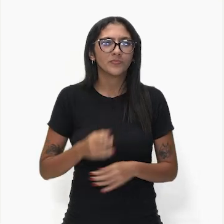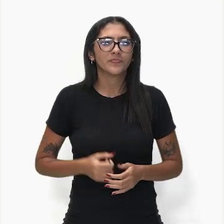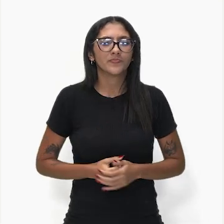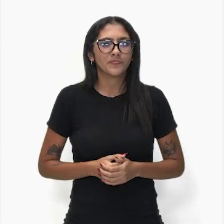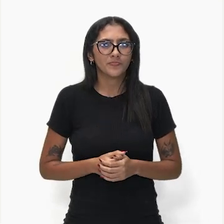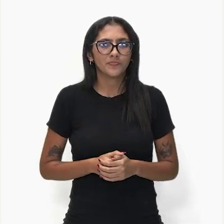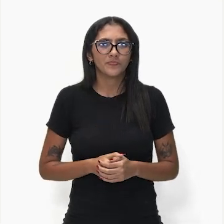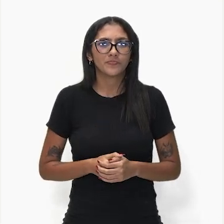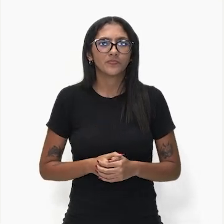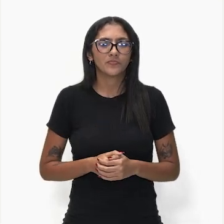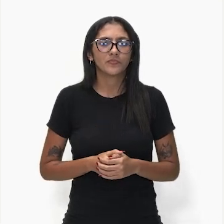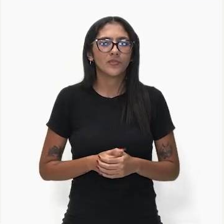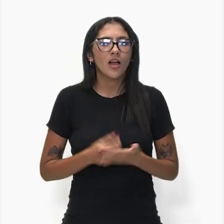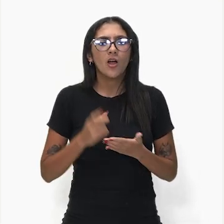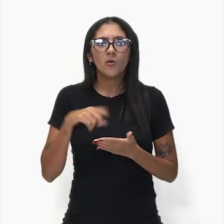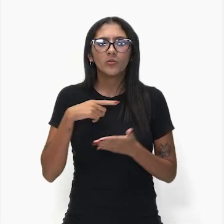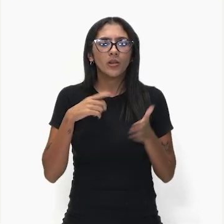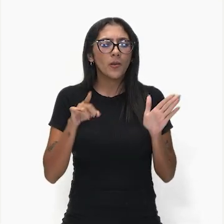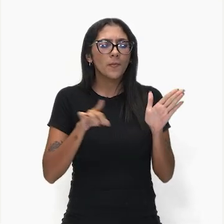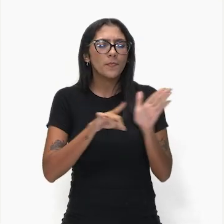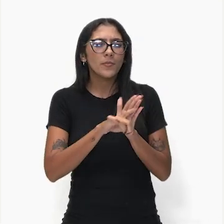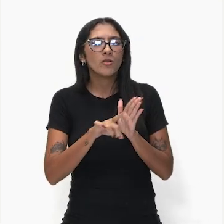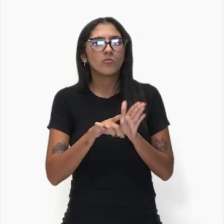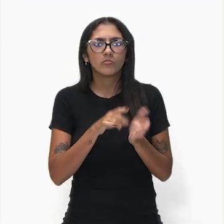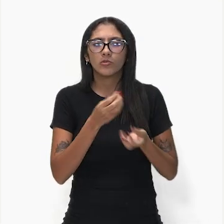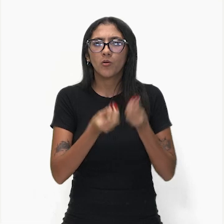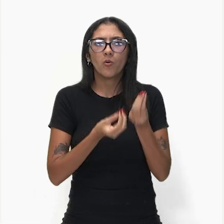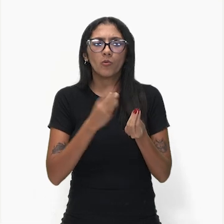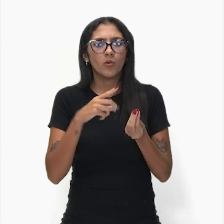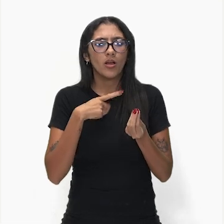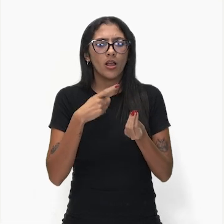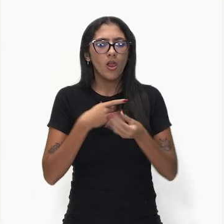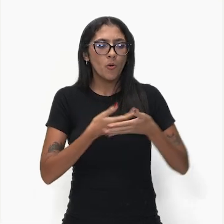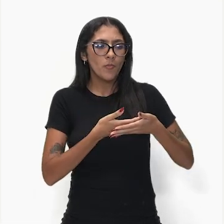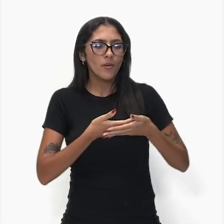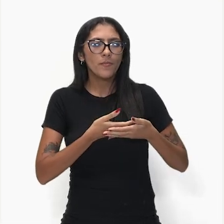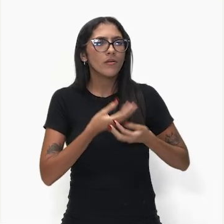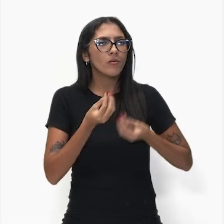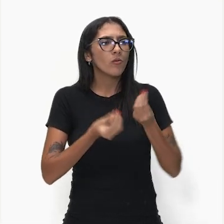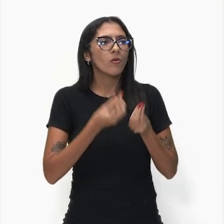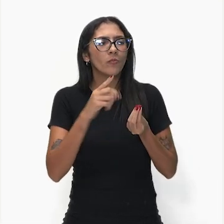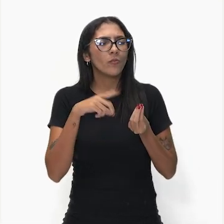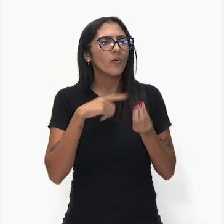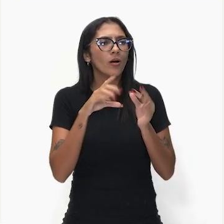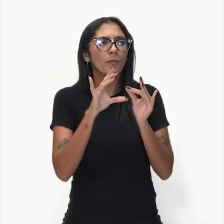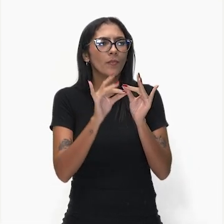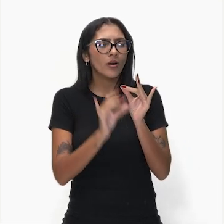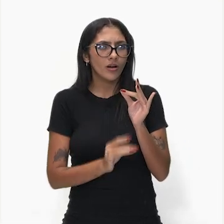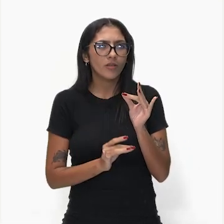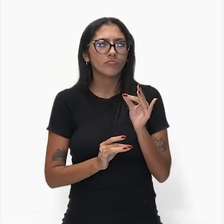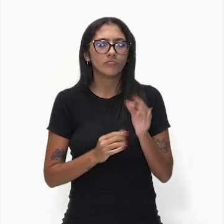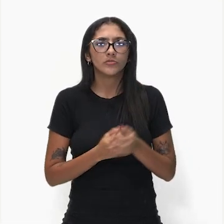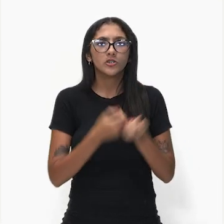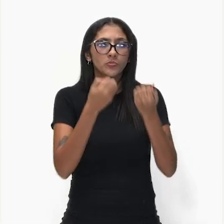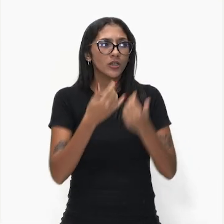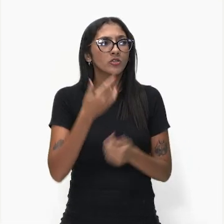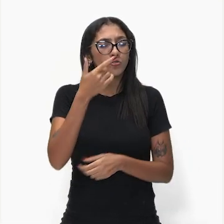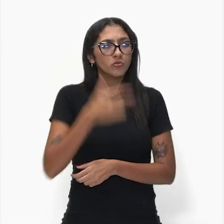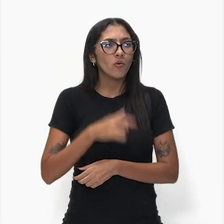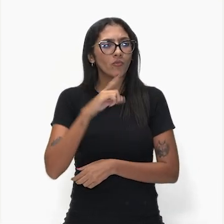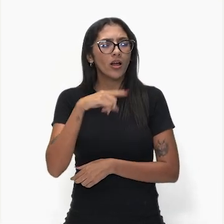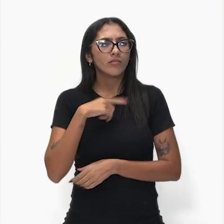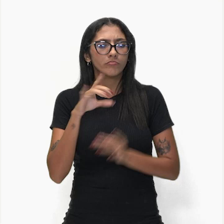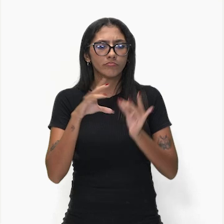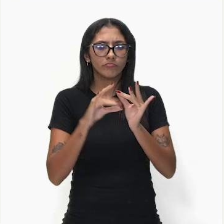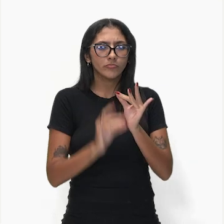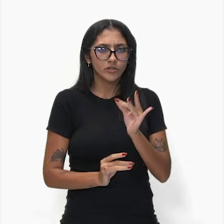ela pergunta pelo afilhado, olha a construção que nós temos no texto em relação ao afilhado, intensificando mais ainda essa ideia de